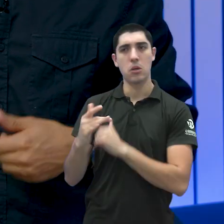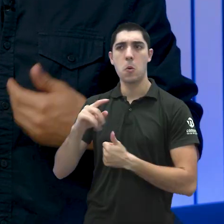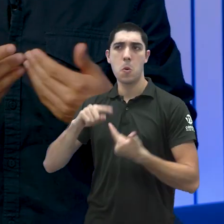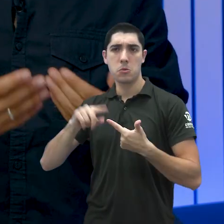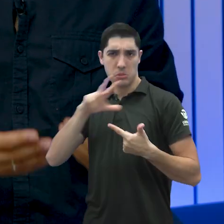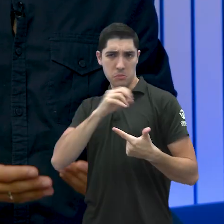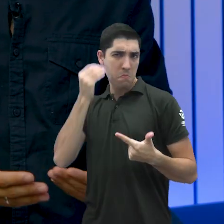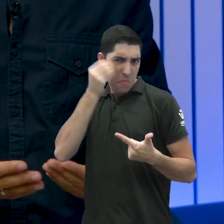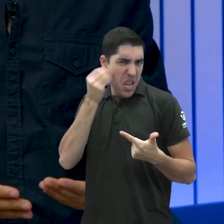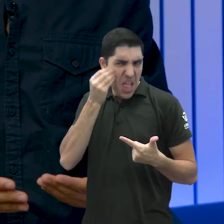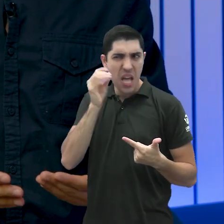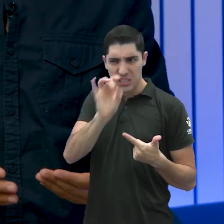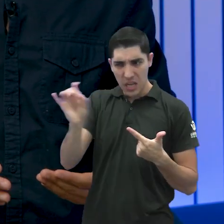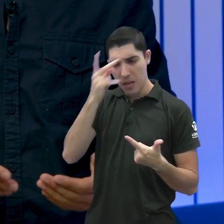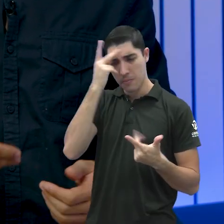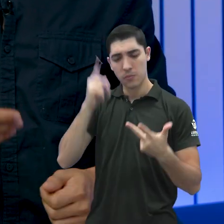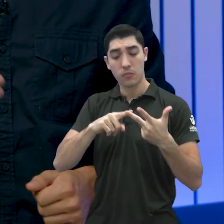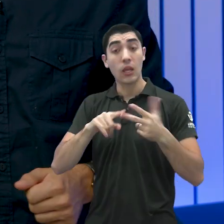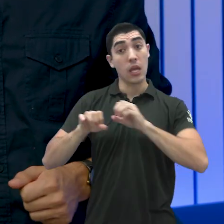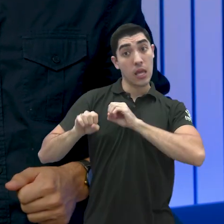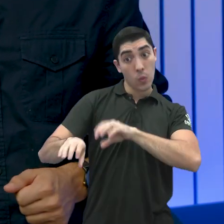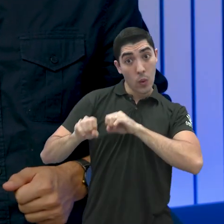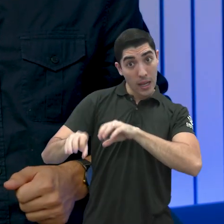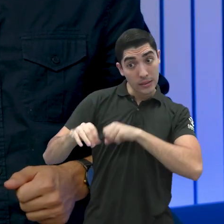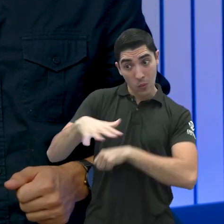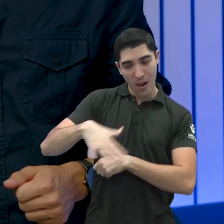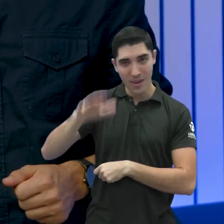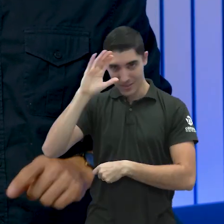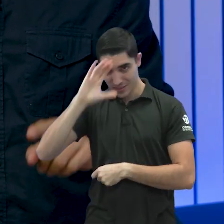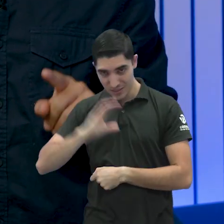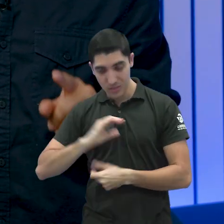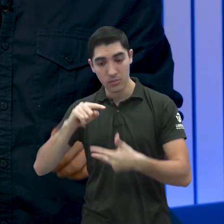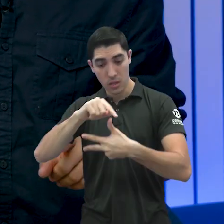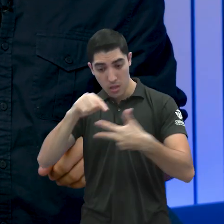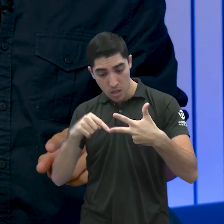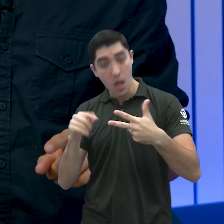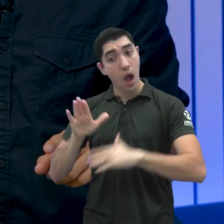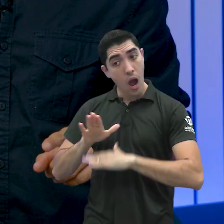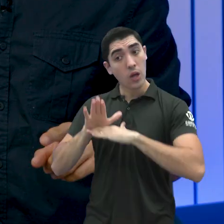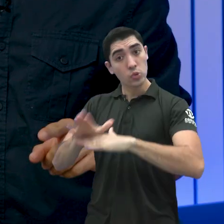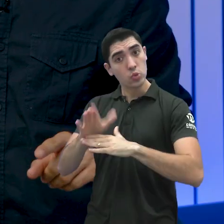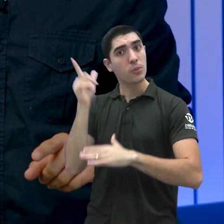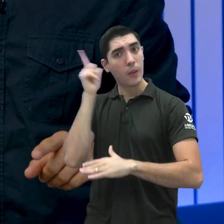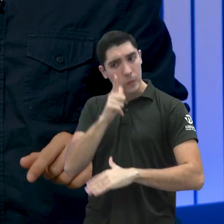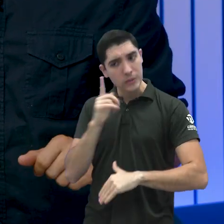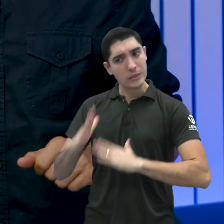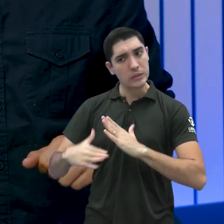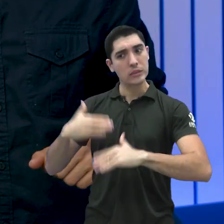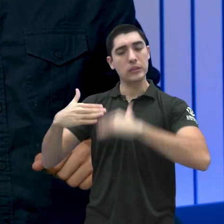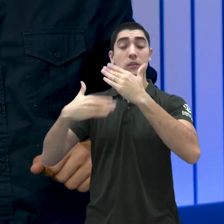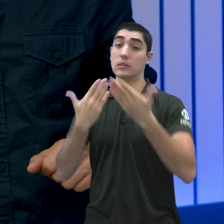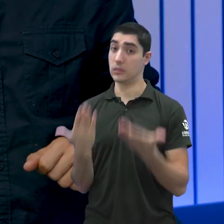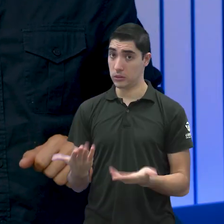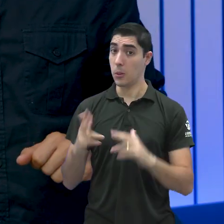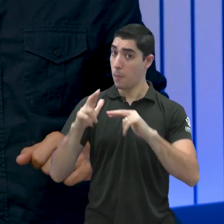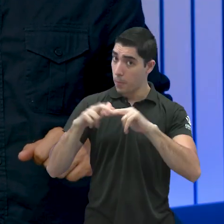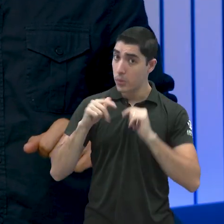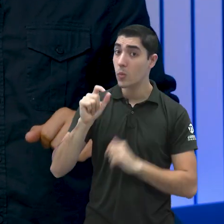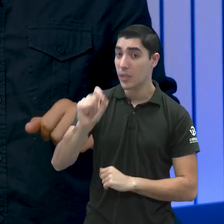das experiências pessoais e também da educação para a cidadania influencia diretamente esse processo. Por